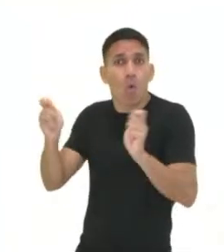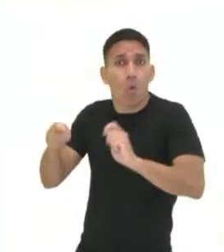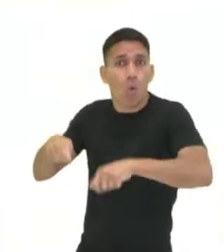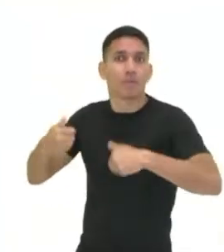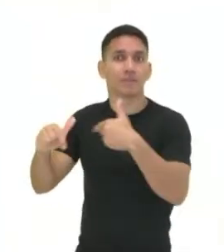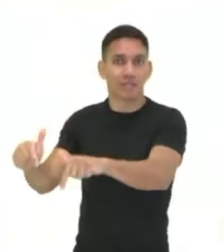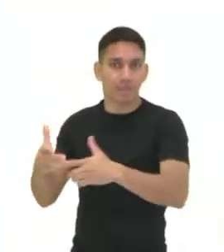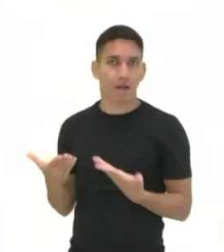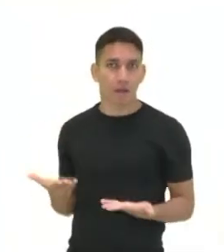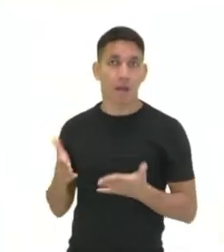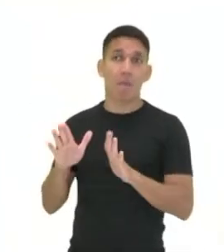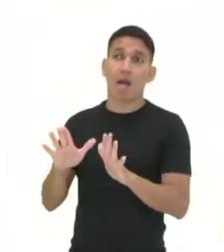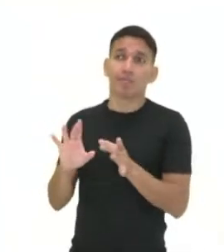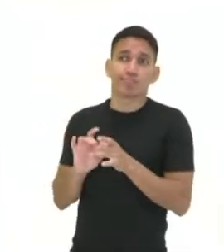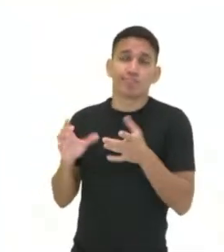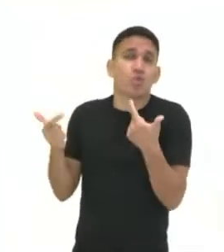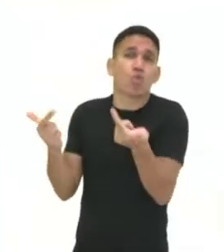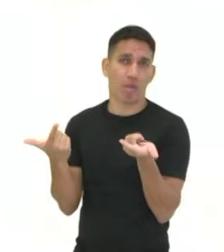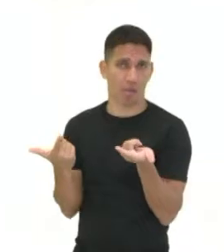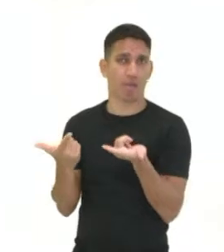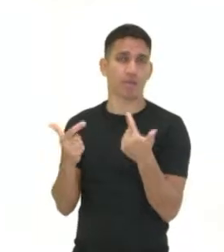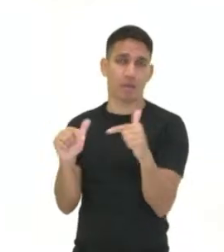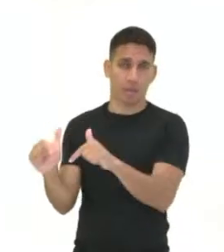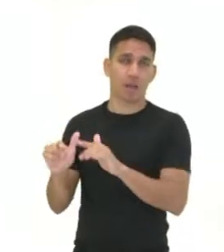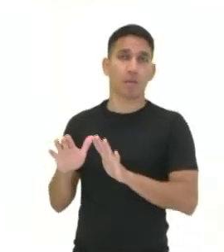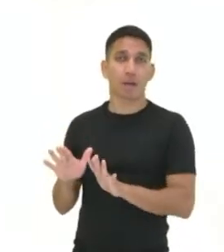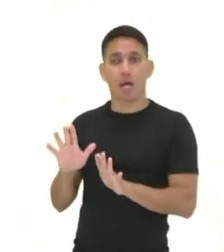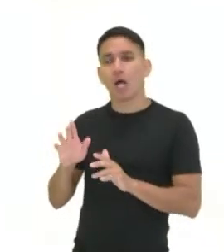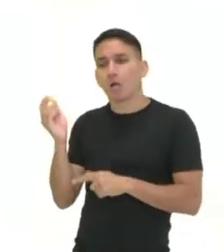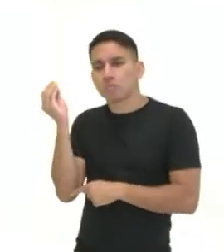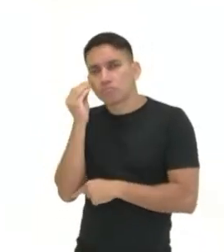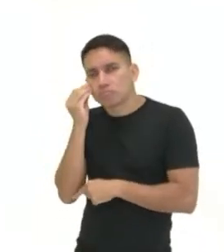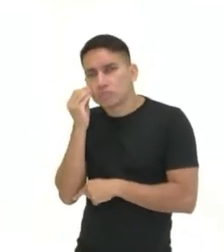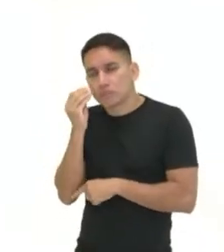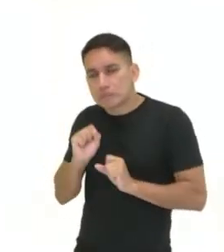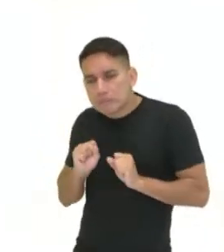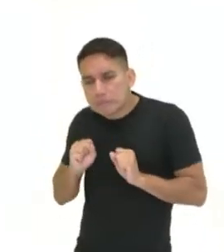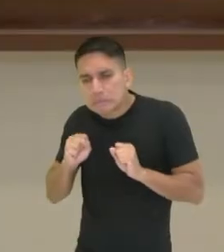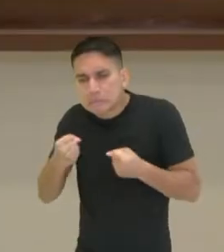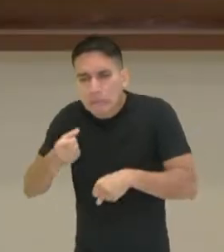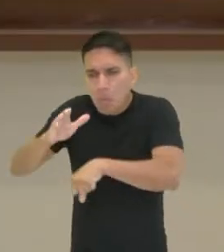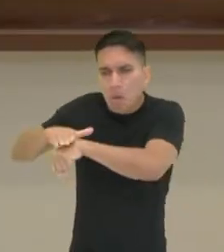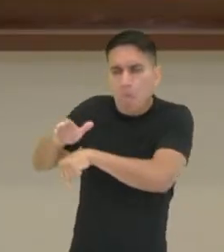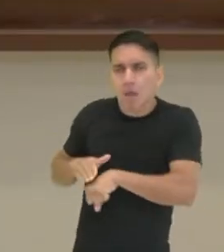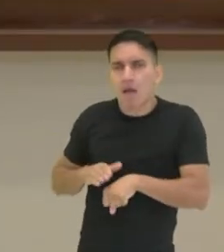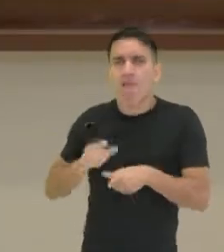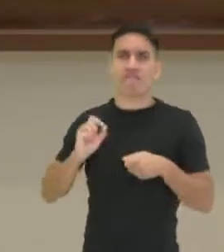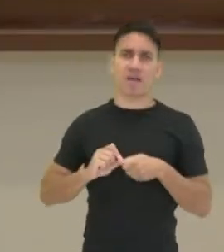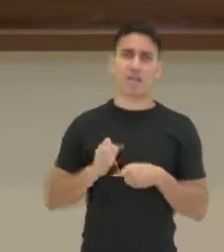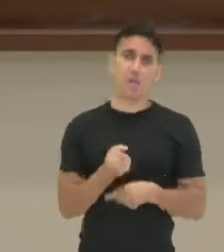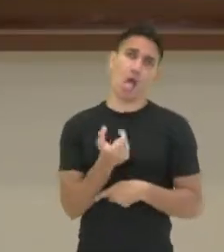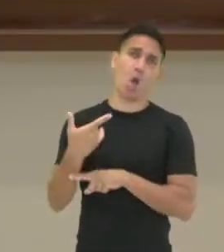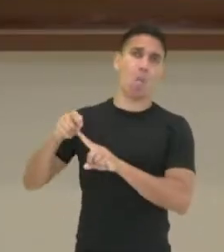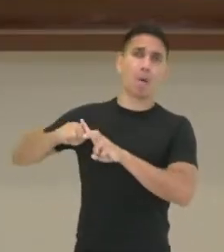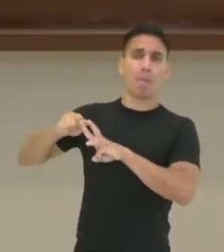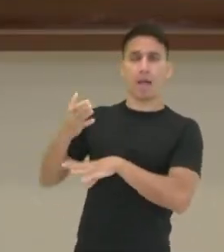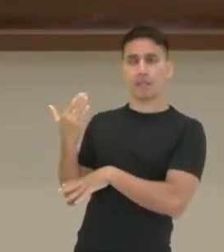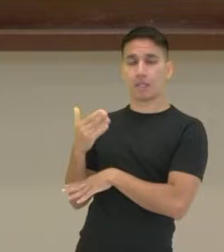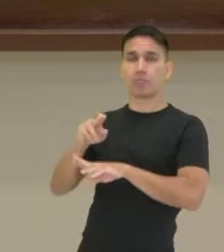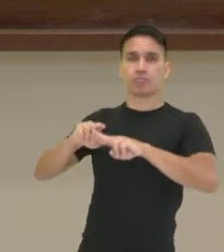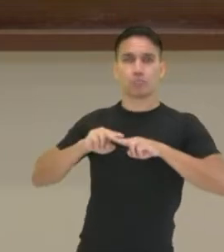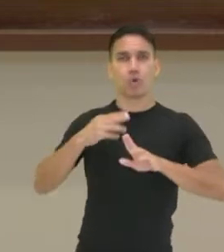tendo realizado algum mínimo esforço para tal nos últimos meses. Então, quando a